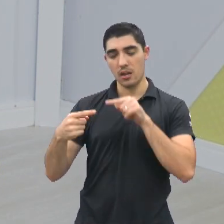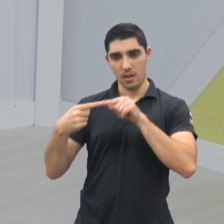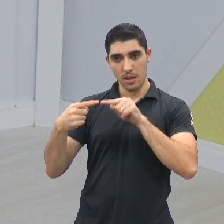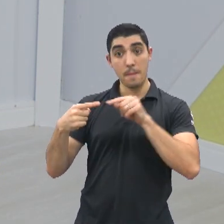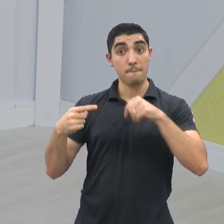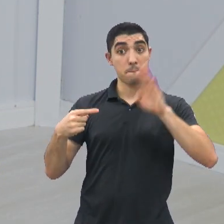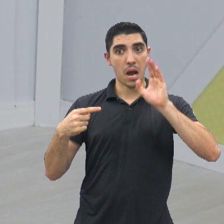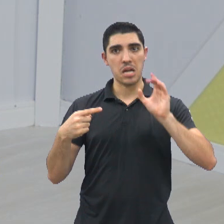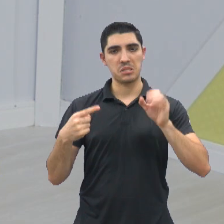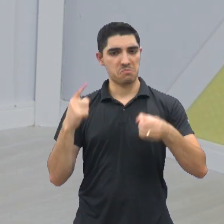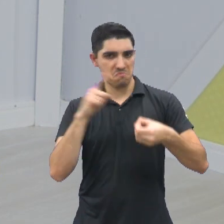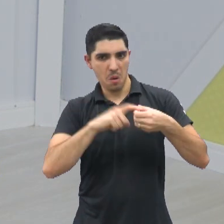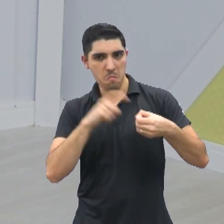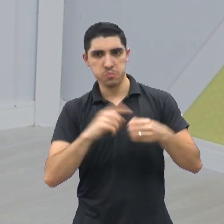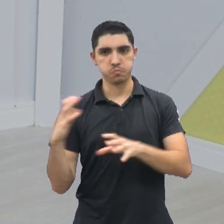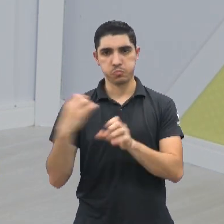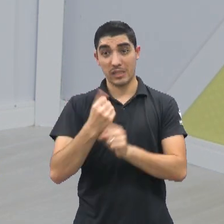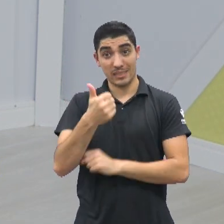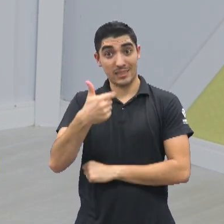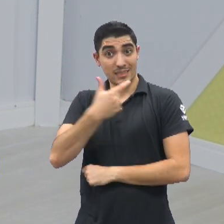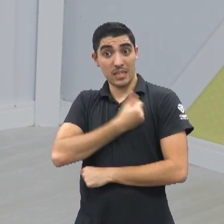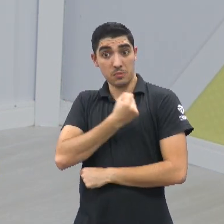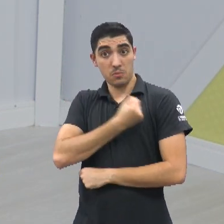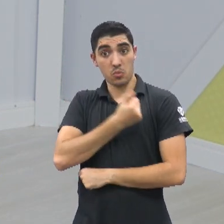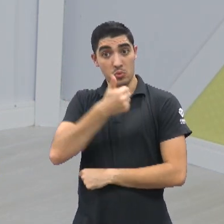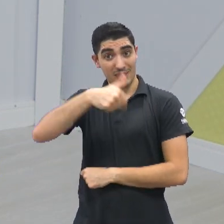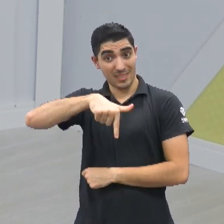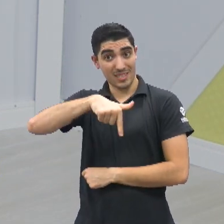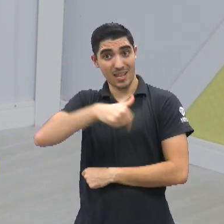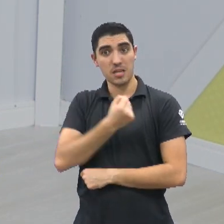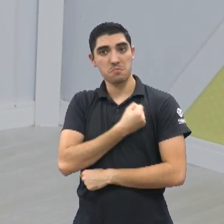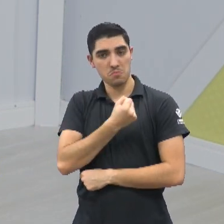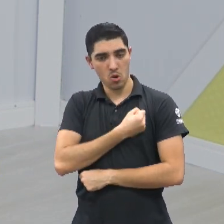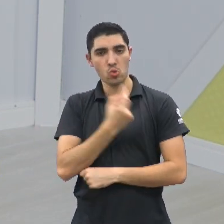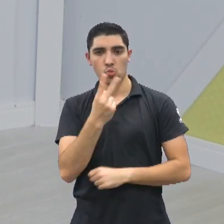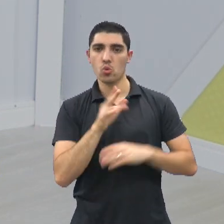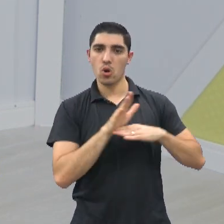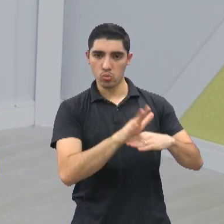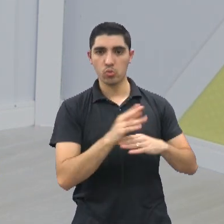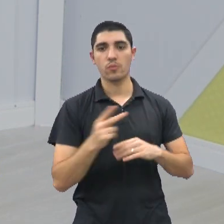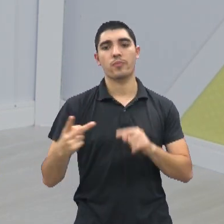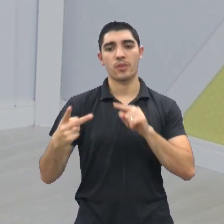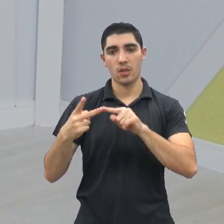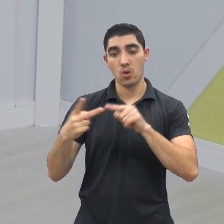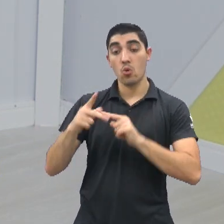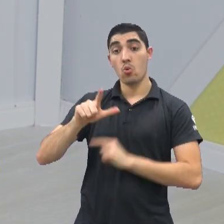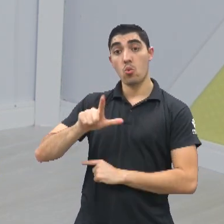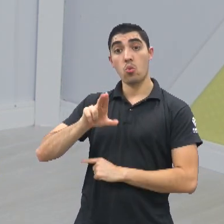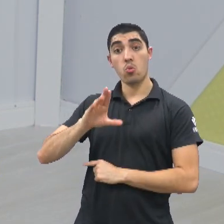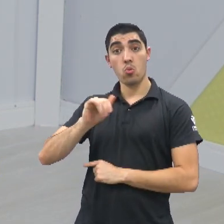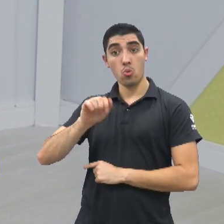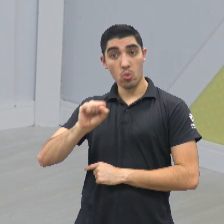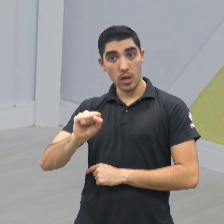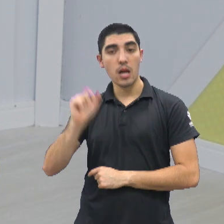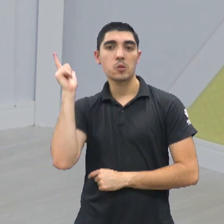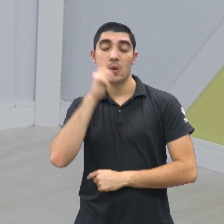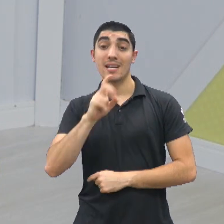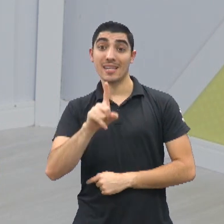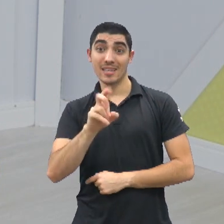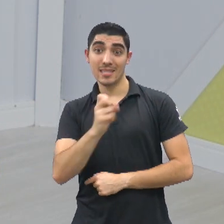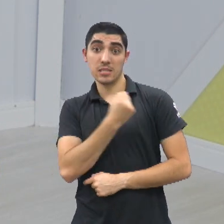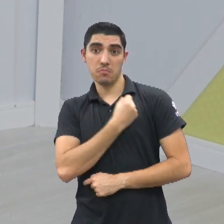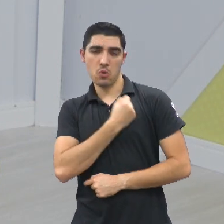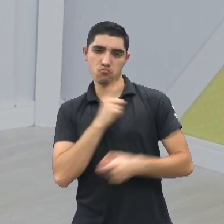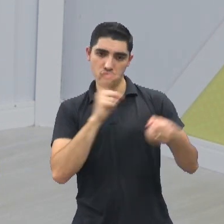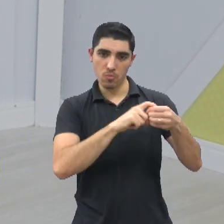dúvida né Brunão se ele jogaria ou não e jogou as duas finais e ajudou bastante a equipe de Franca com 15 pontos três rebotes e quatro assistências e o Didi